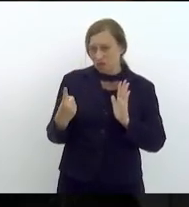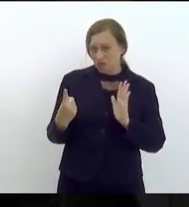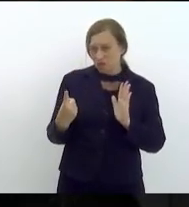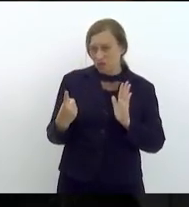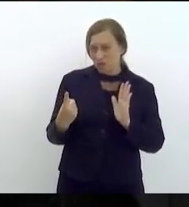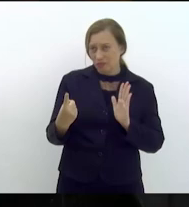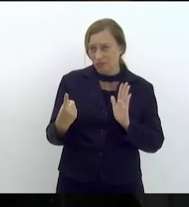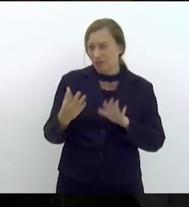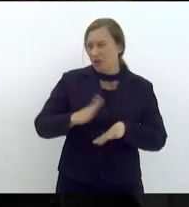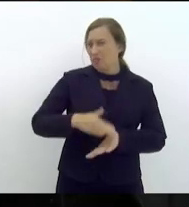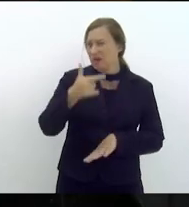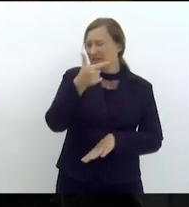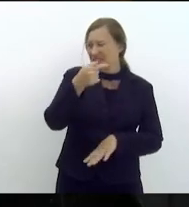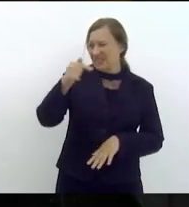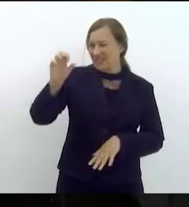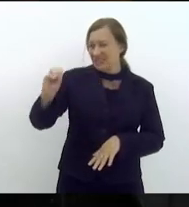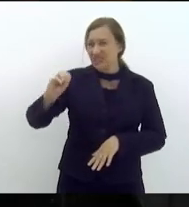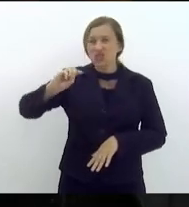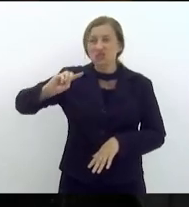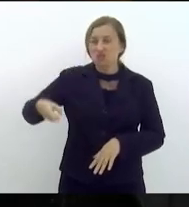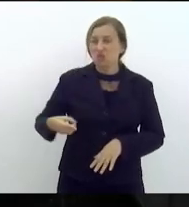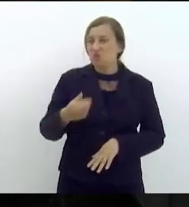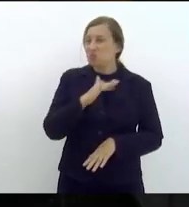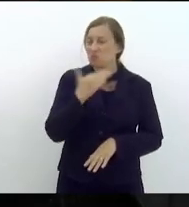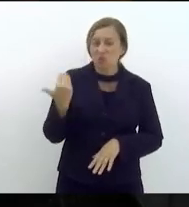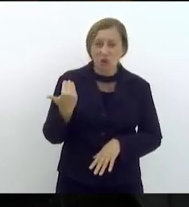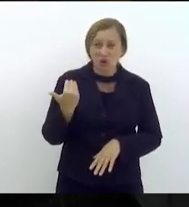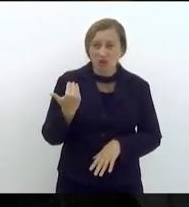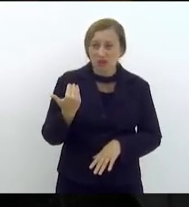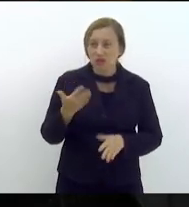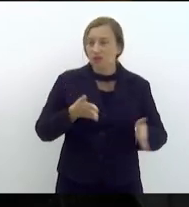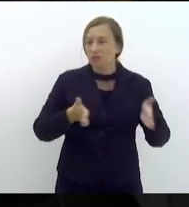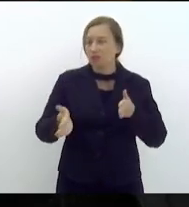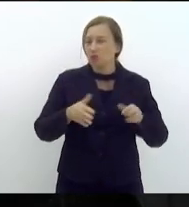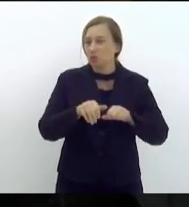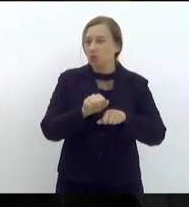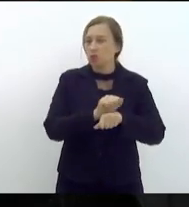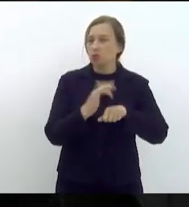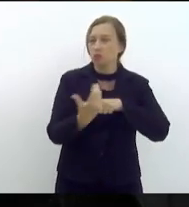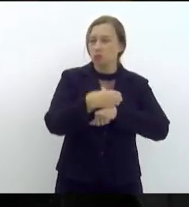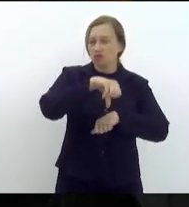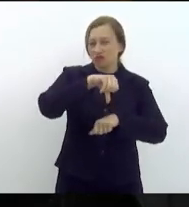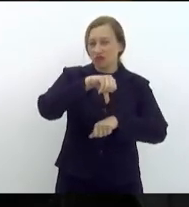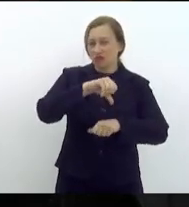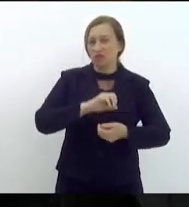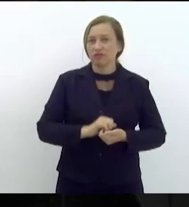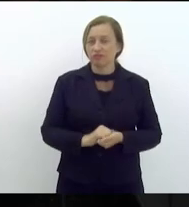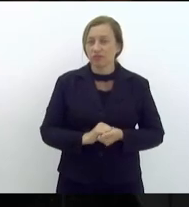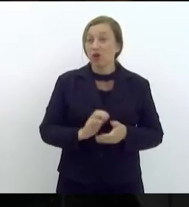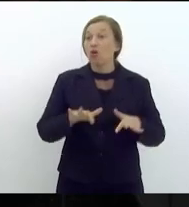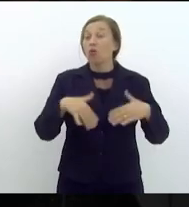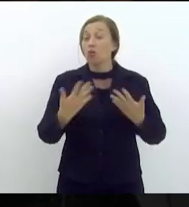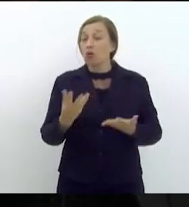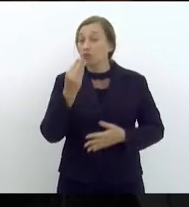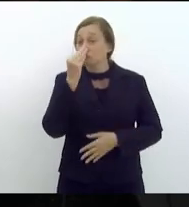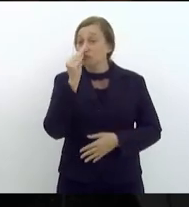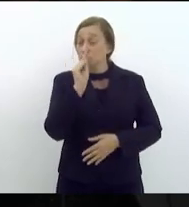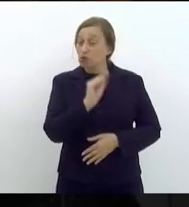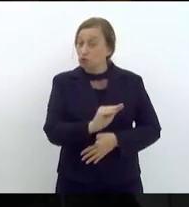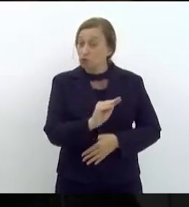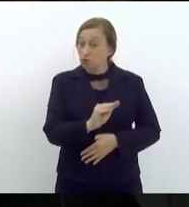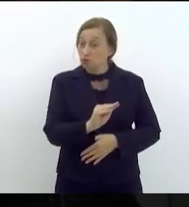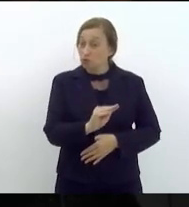com mais de 700 mil mortos na época da covid-19 quando se negou